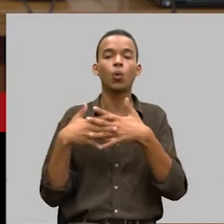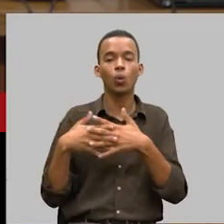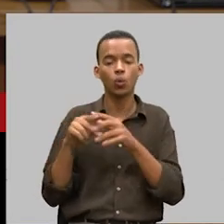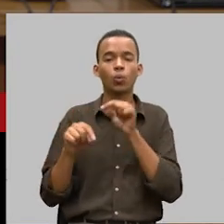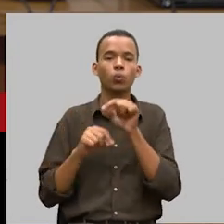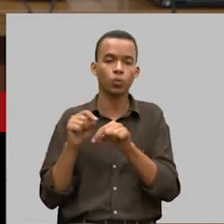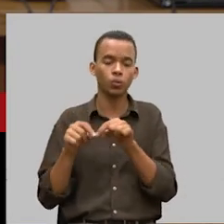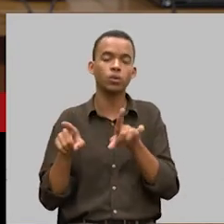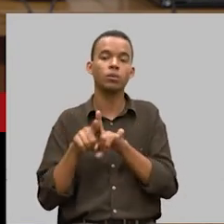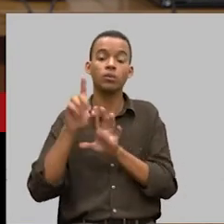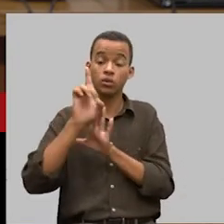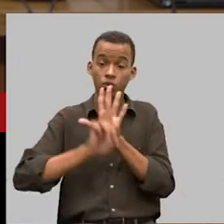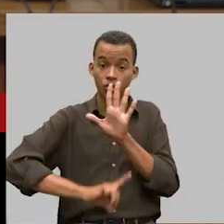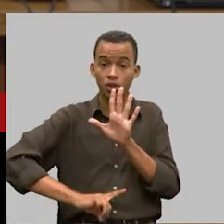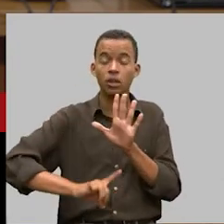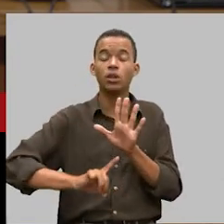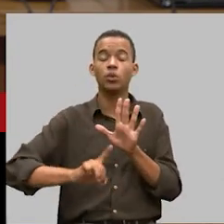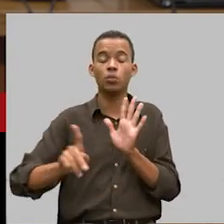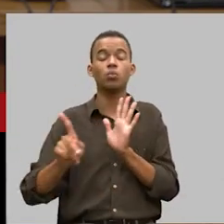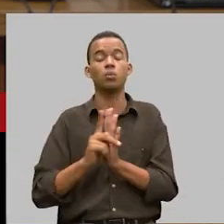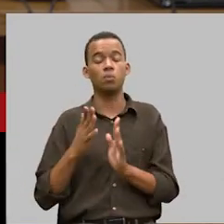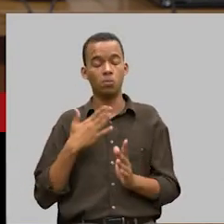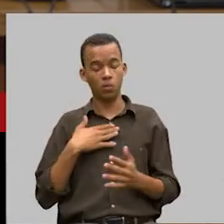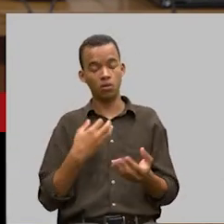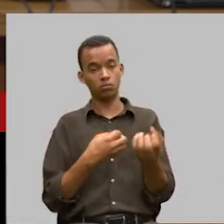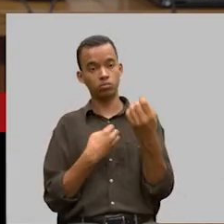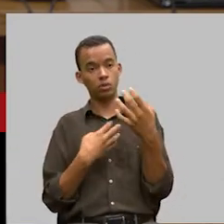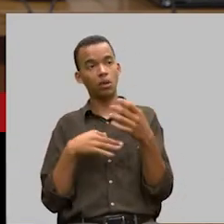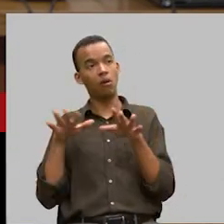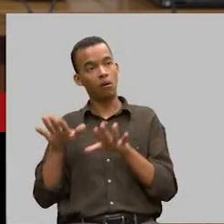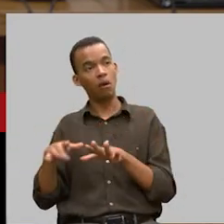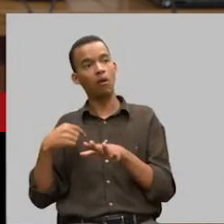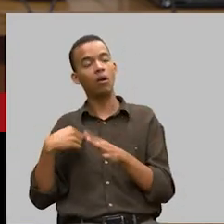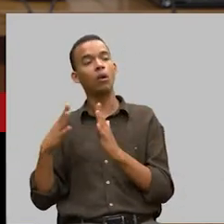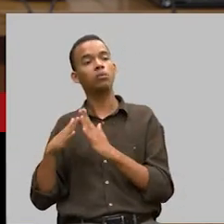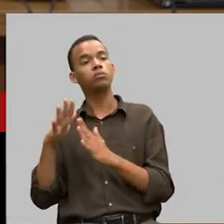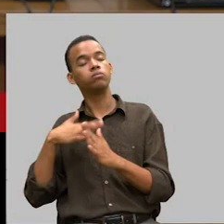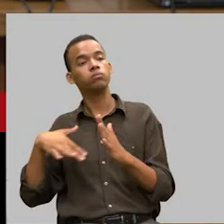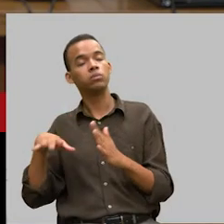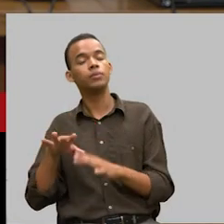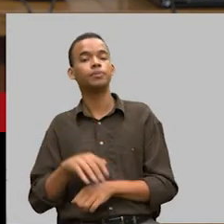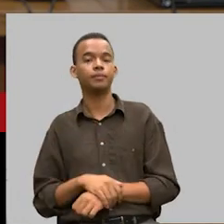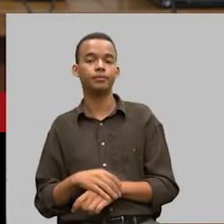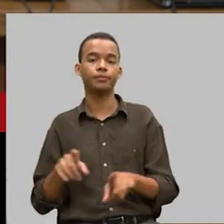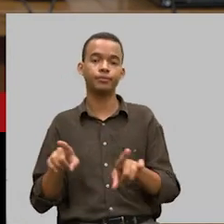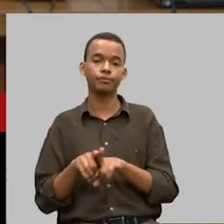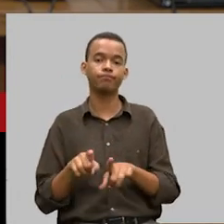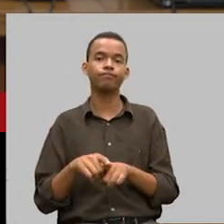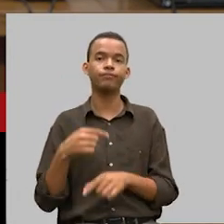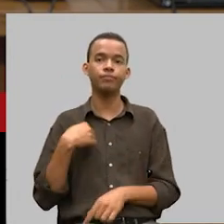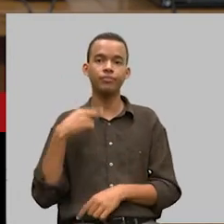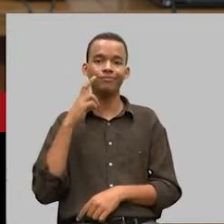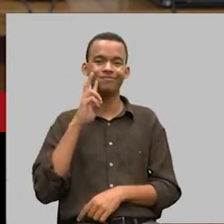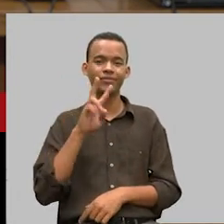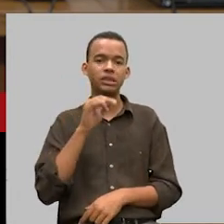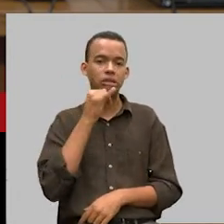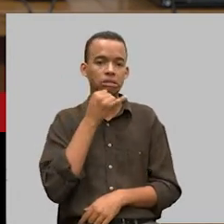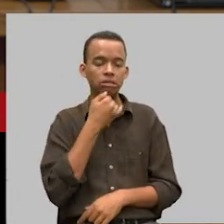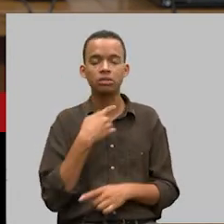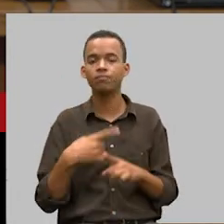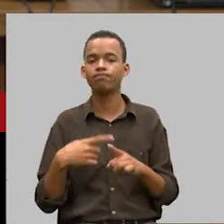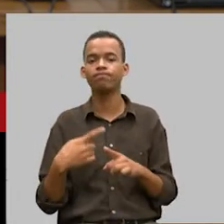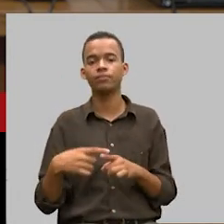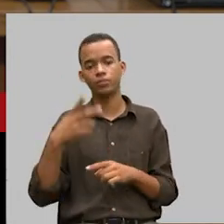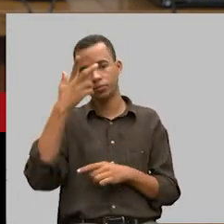de ser educado no lugar onde vive lamentável ver os dados trazidos pelos meus né antecessores